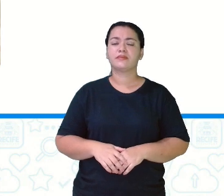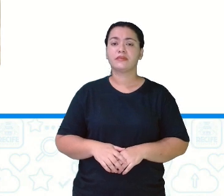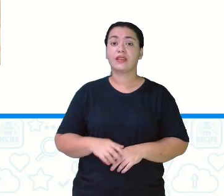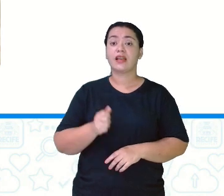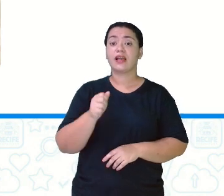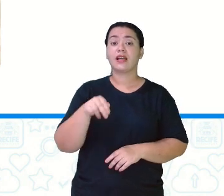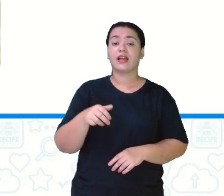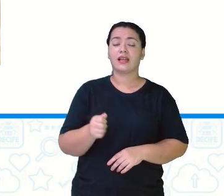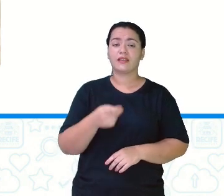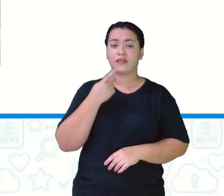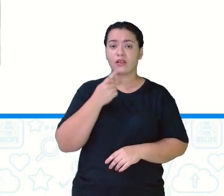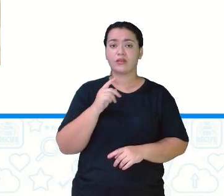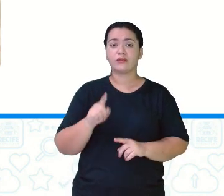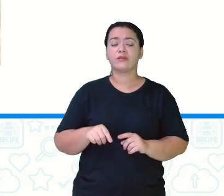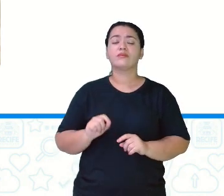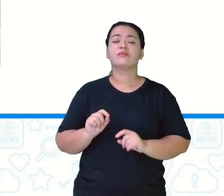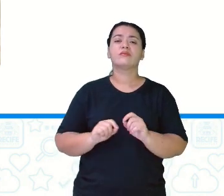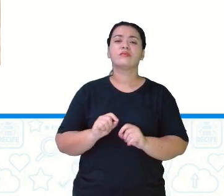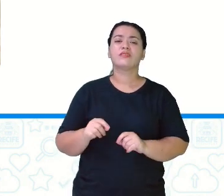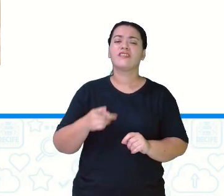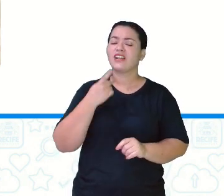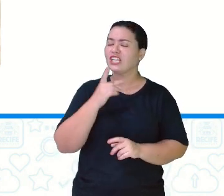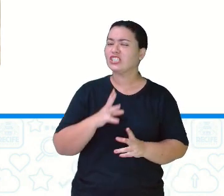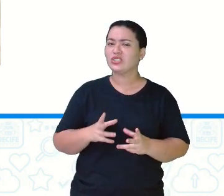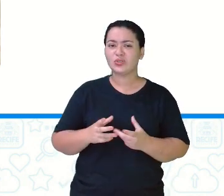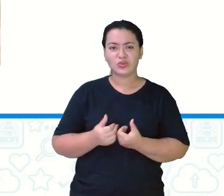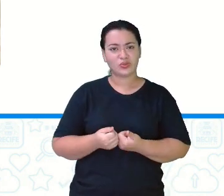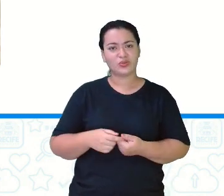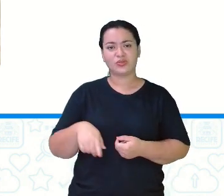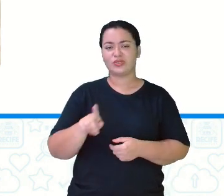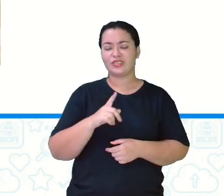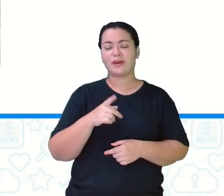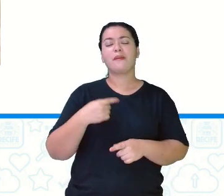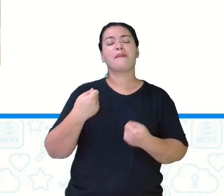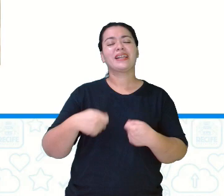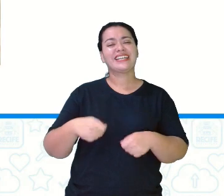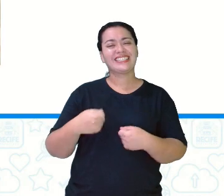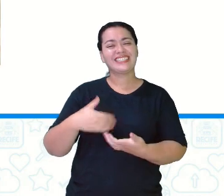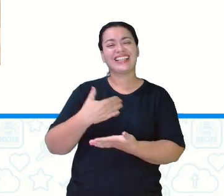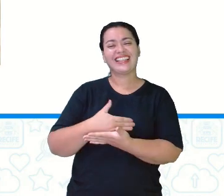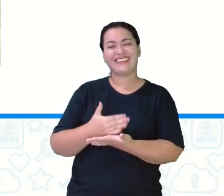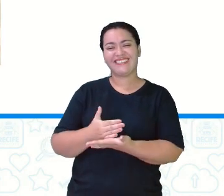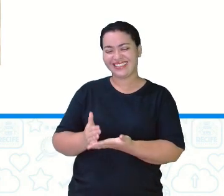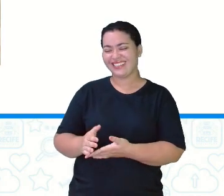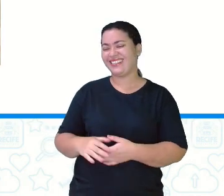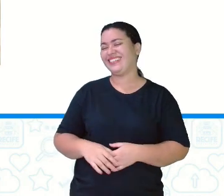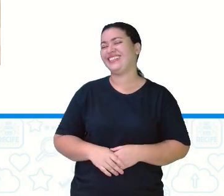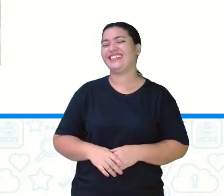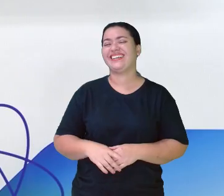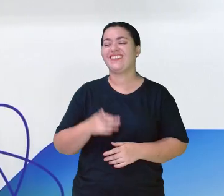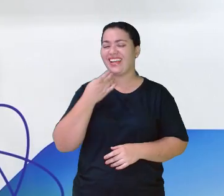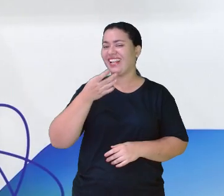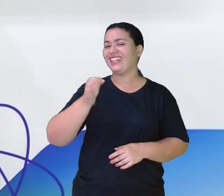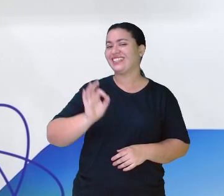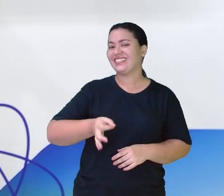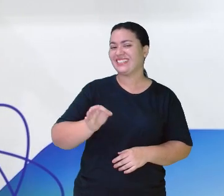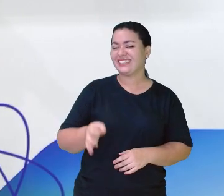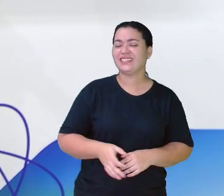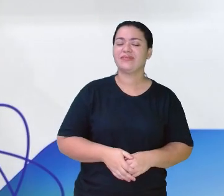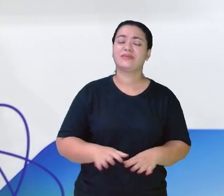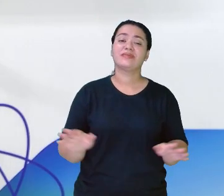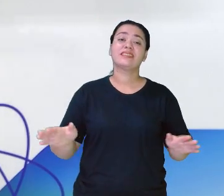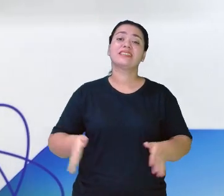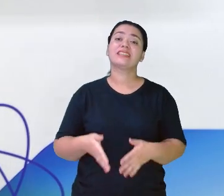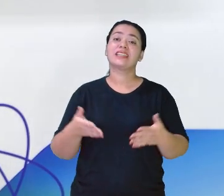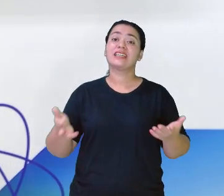E a Ana disse que você não pode ficar com tudo para você, tem que dividir com os amiguinhos. Tá certo, Ana, vou dividir sim. Então